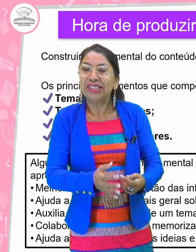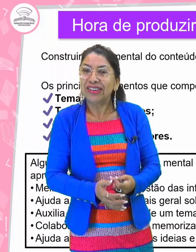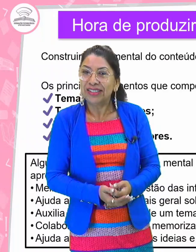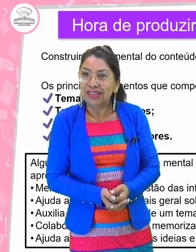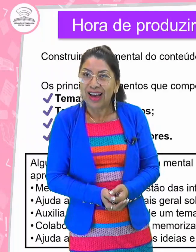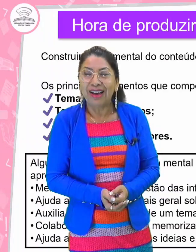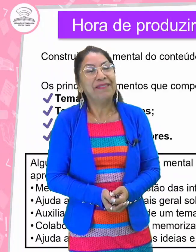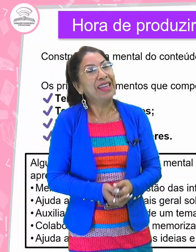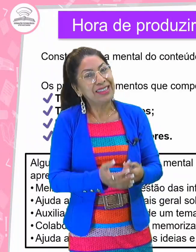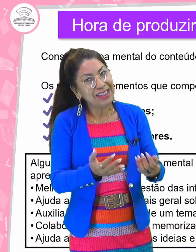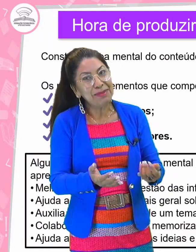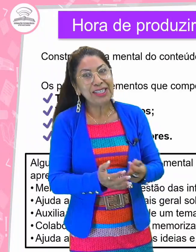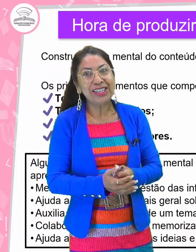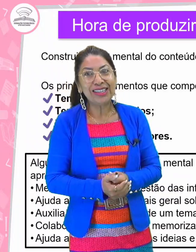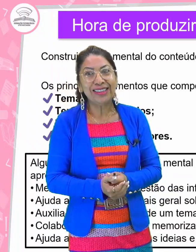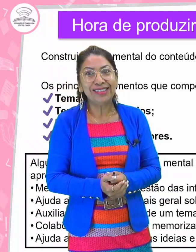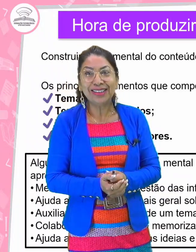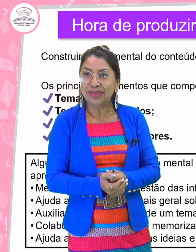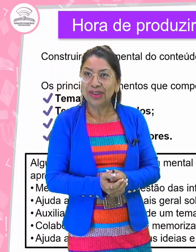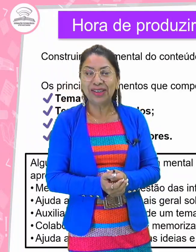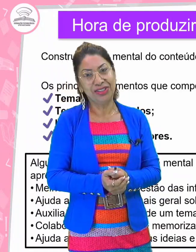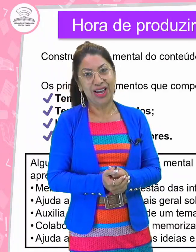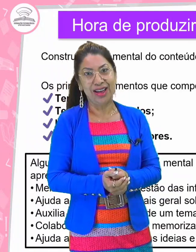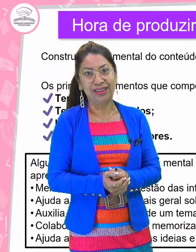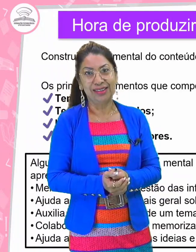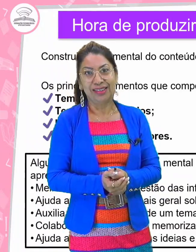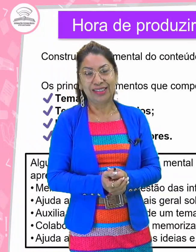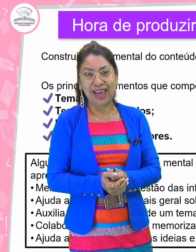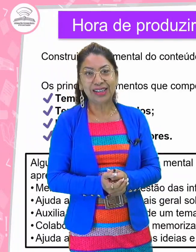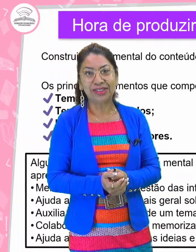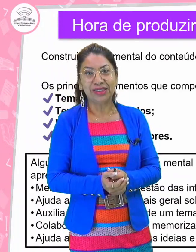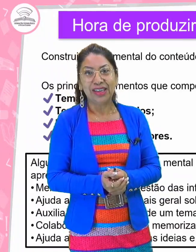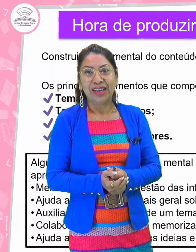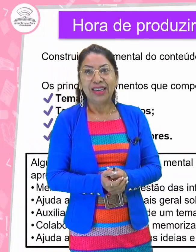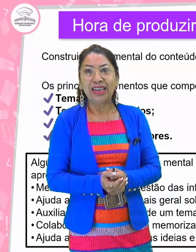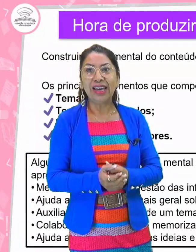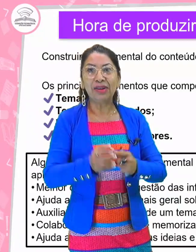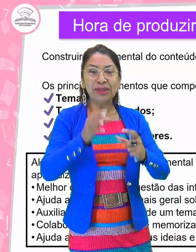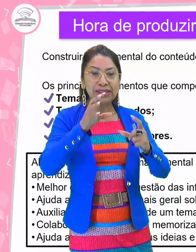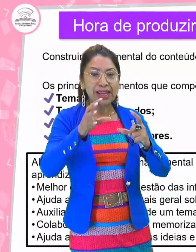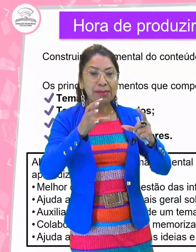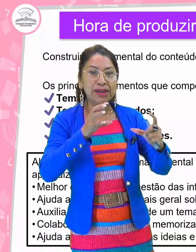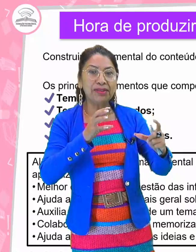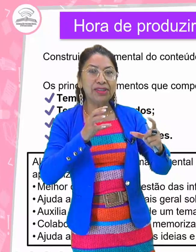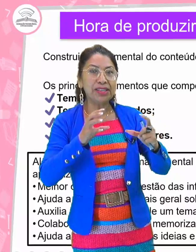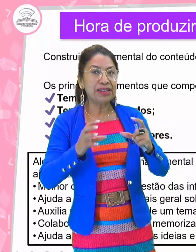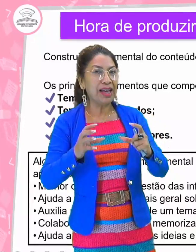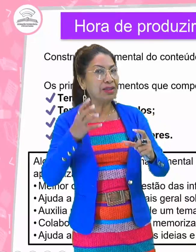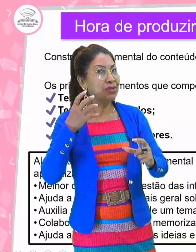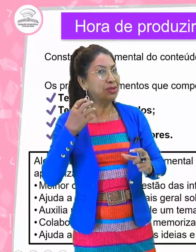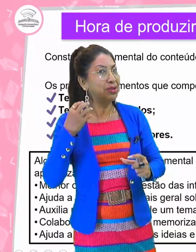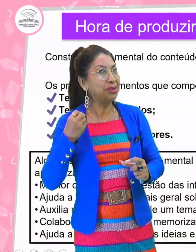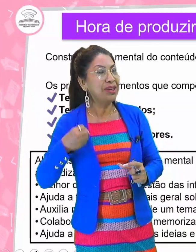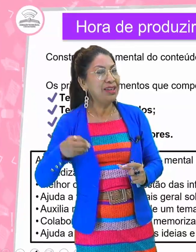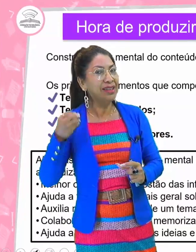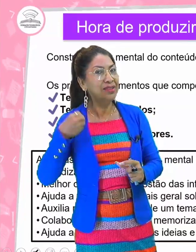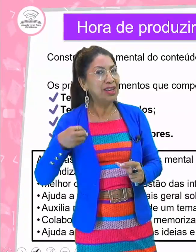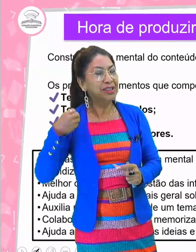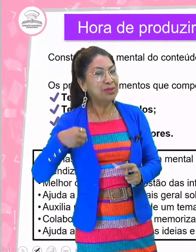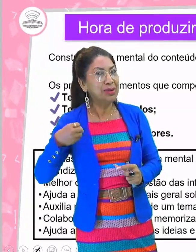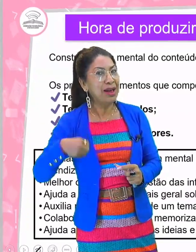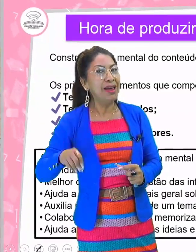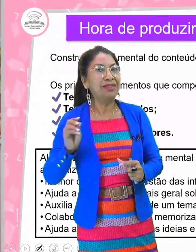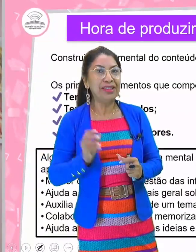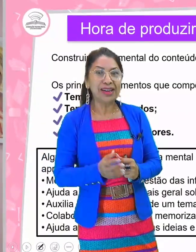é que você vai estudar? Exatamente ali, tranquilo já, certo? E é um esquema que você está construindo